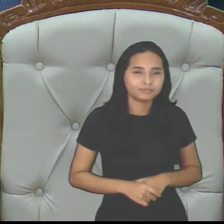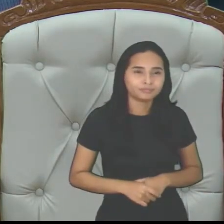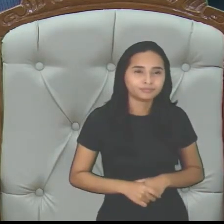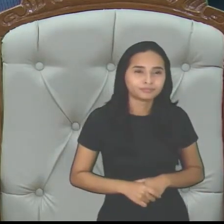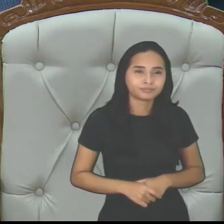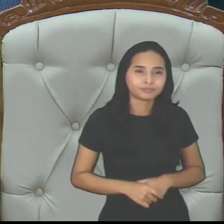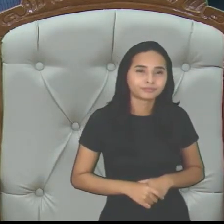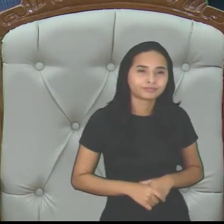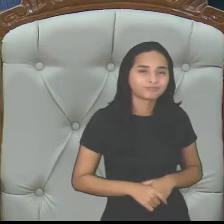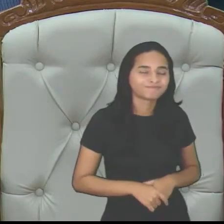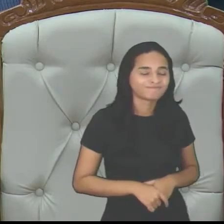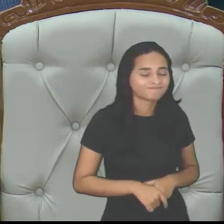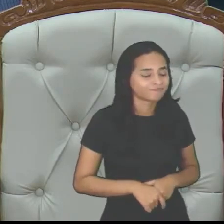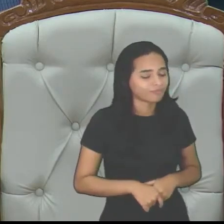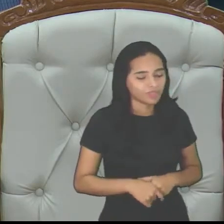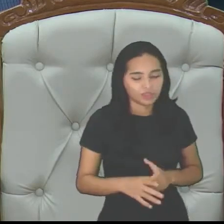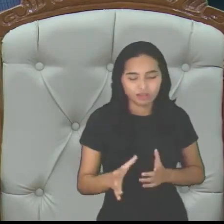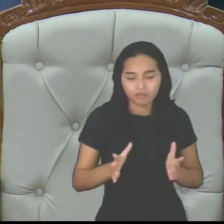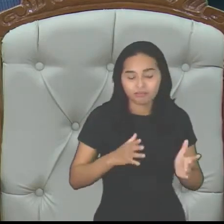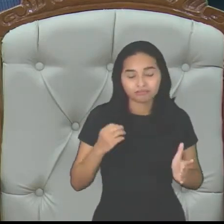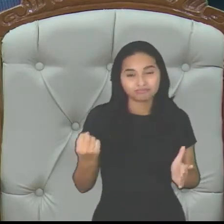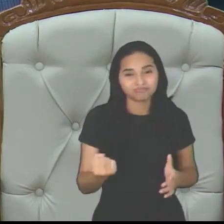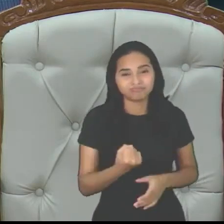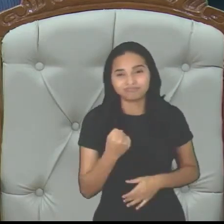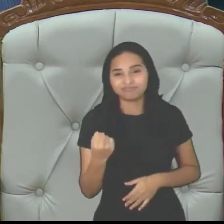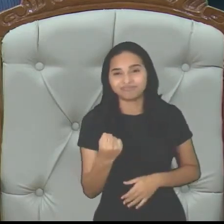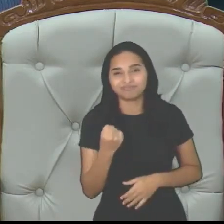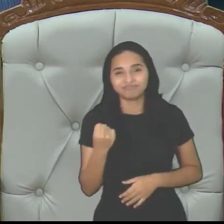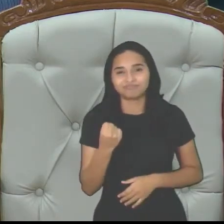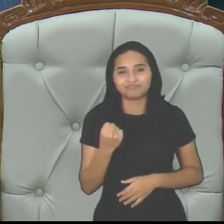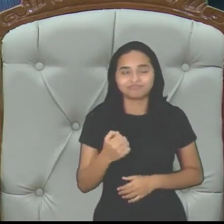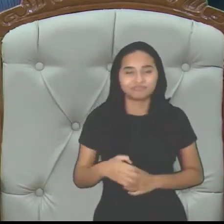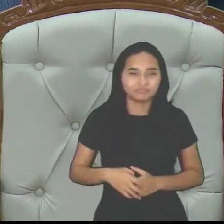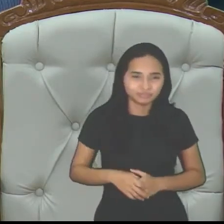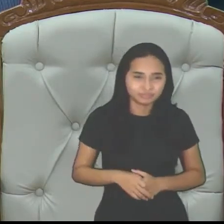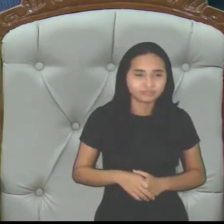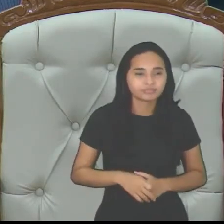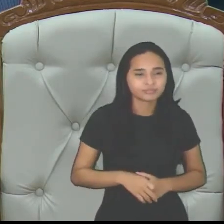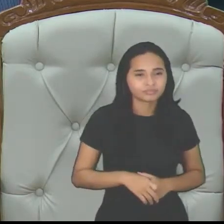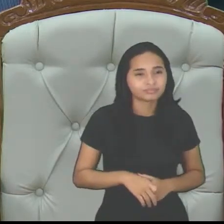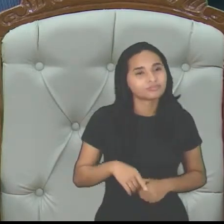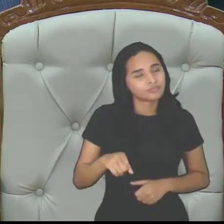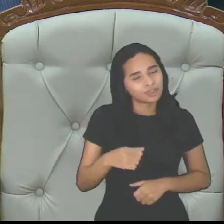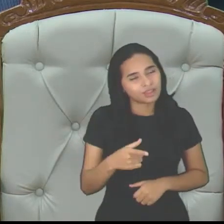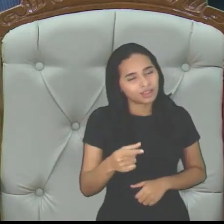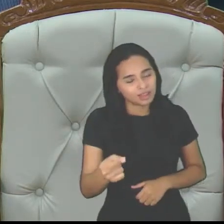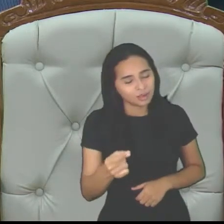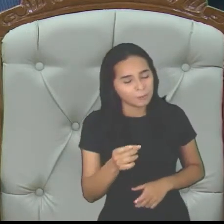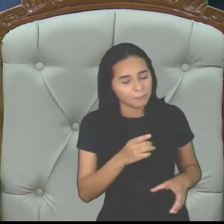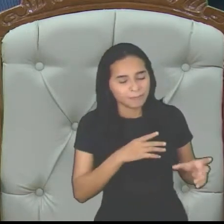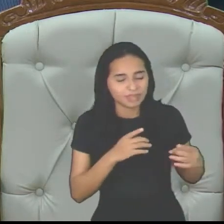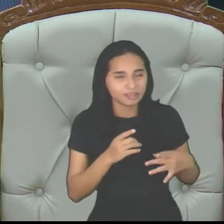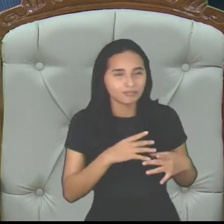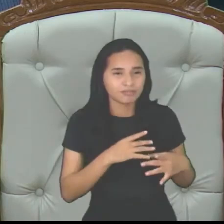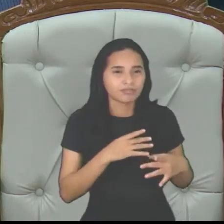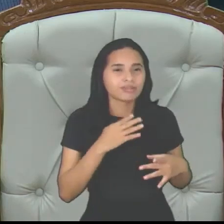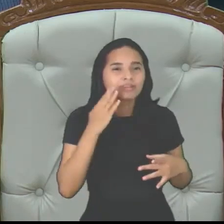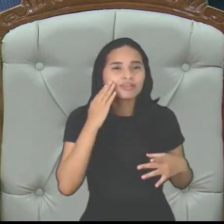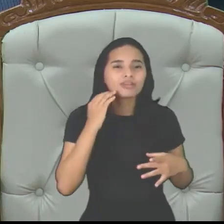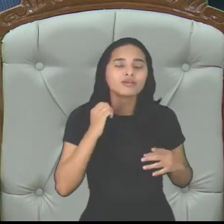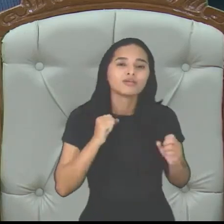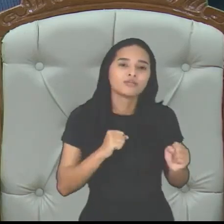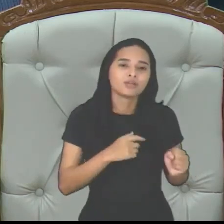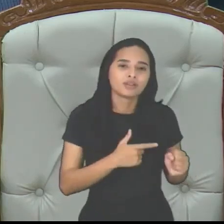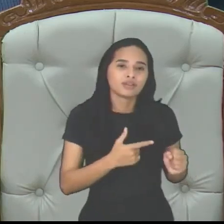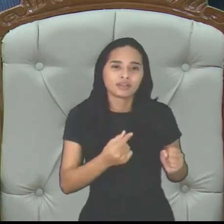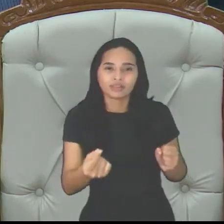Que tempos terríveis, irmãos. Você sai com medo, sabendo que você pode sair